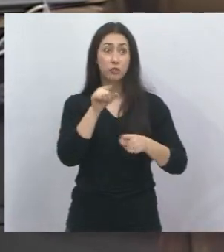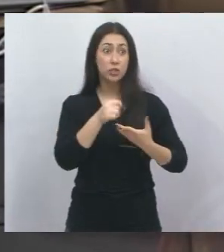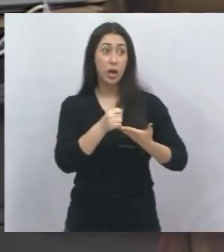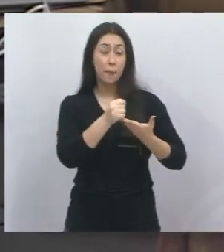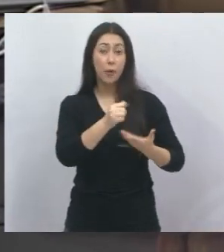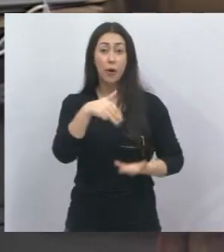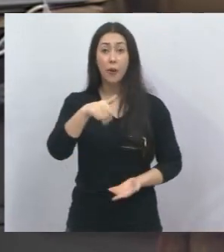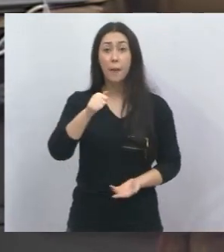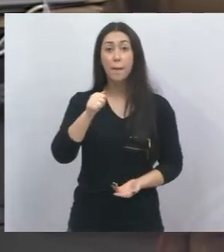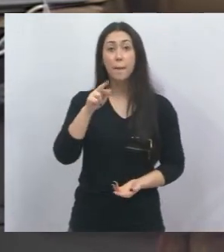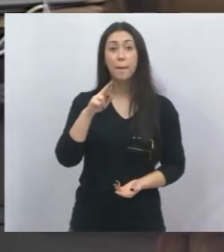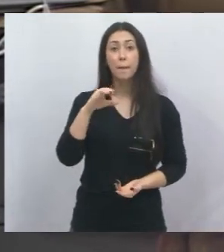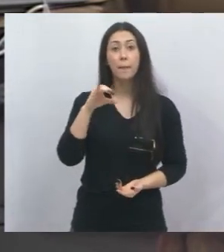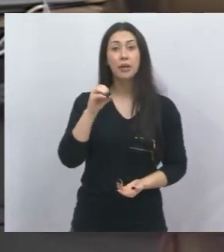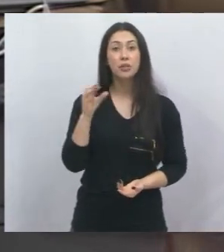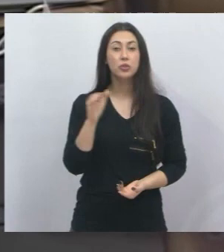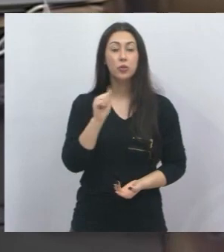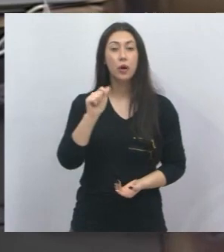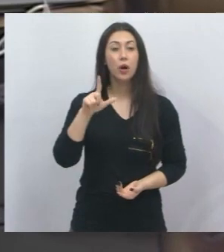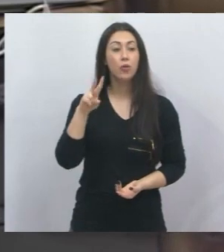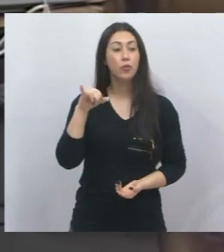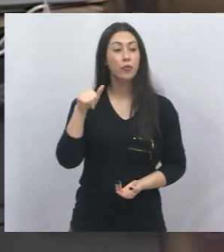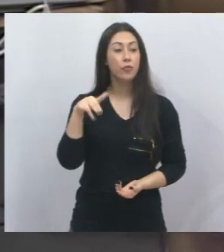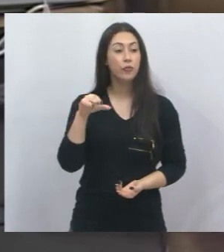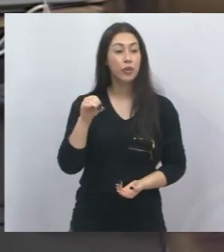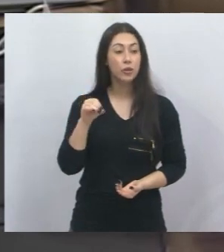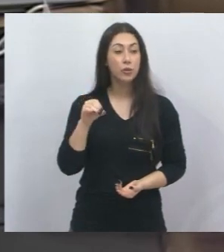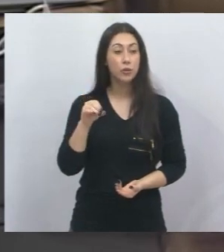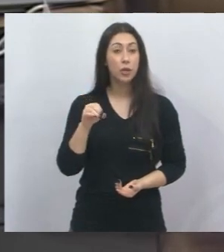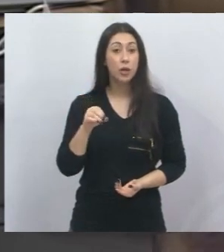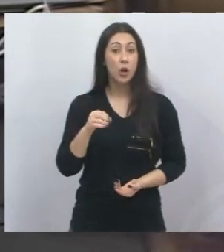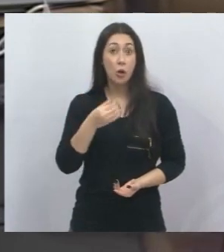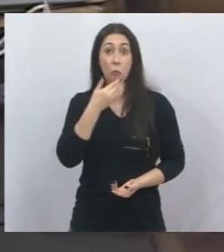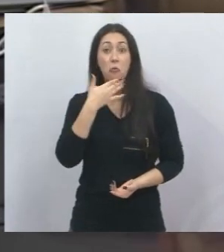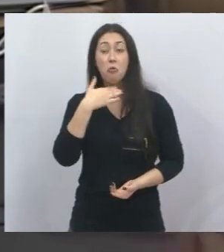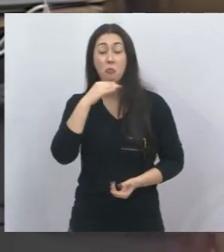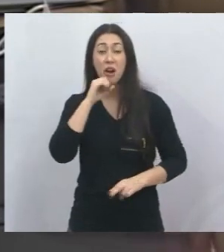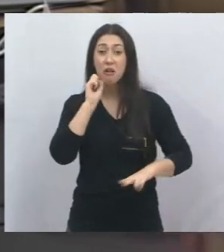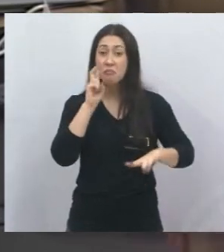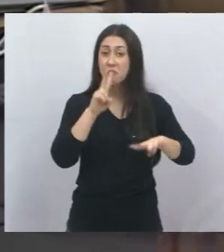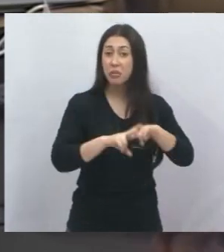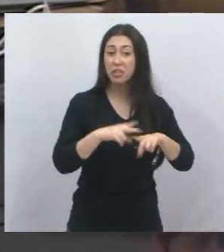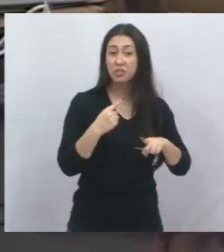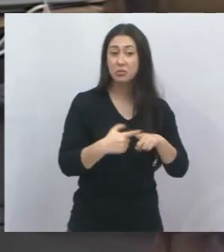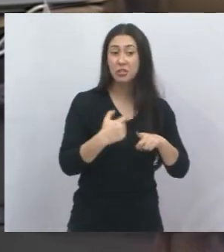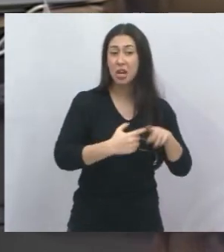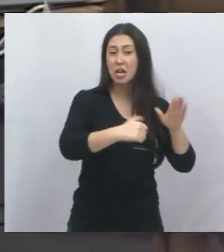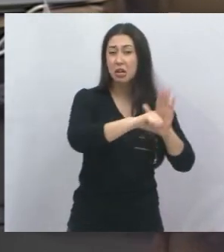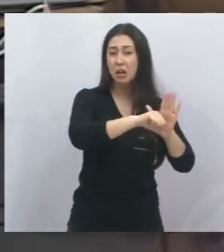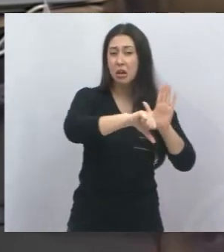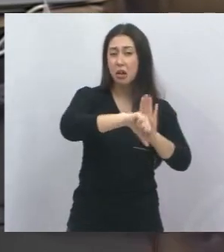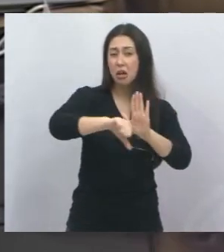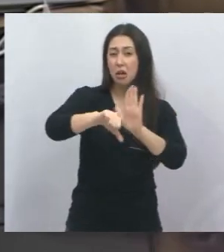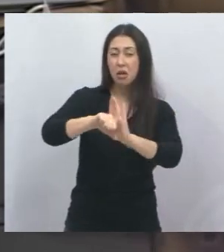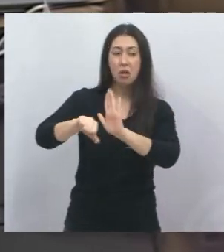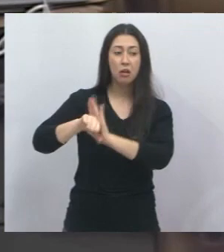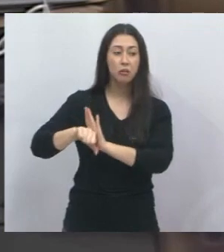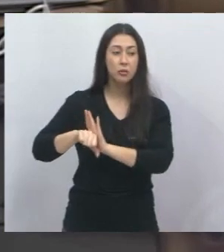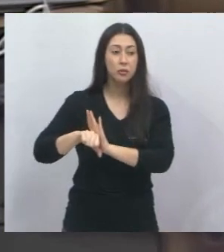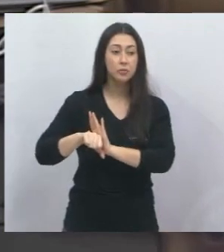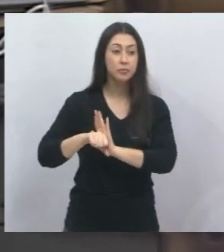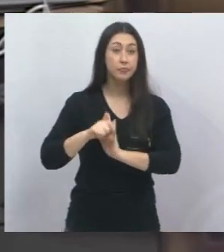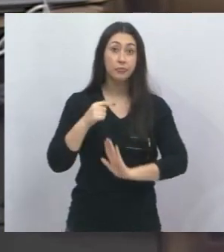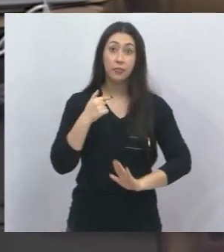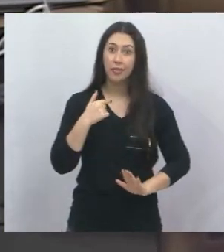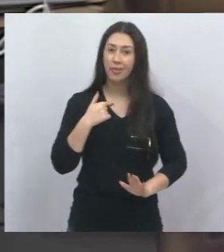Alvino, filho do Valdemar Costa Neto na política, preso por corrupção passiva, lavagem de dinheiro e formação de quadrilha.